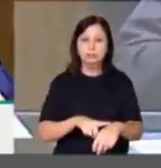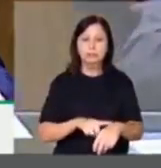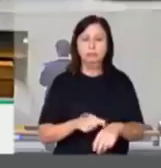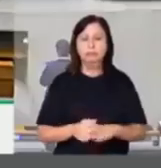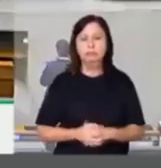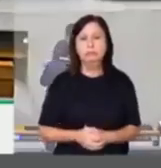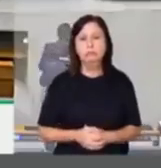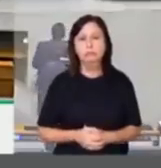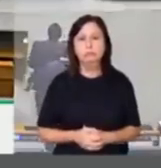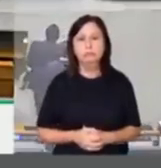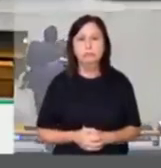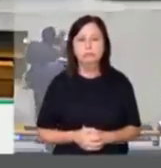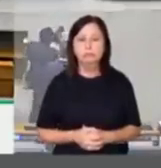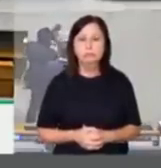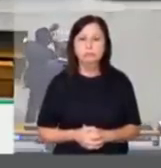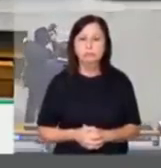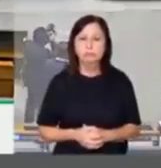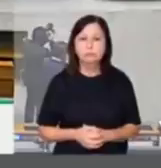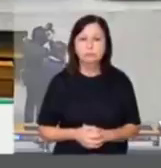Excelência.